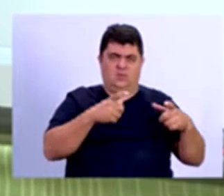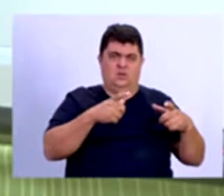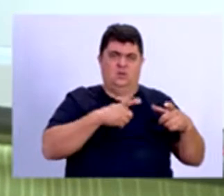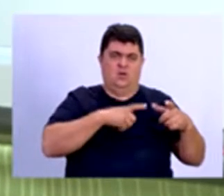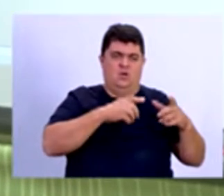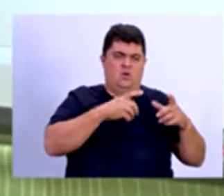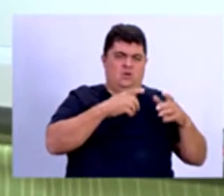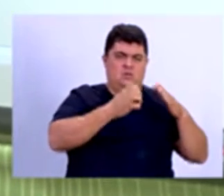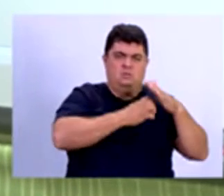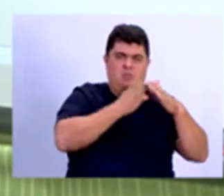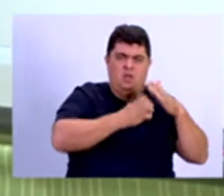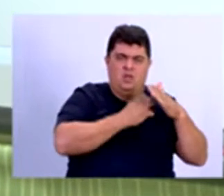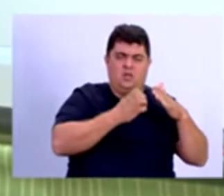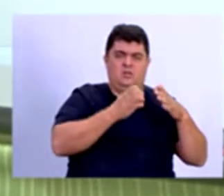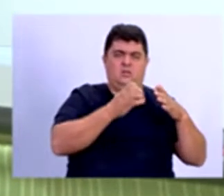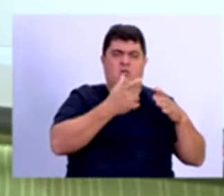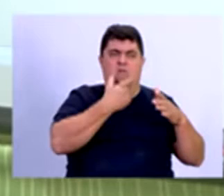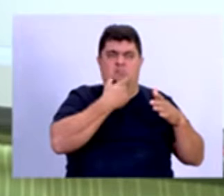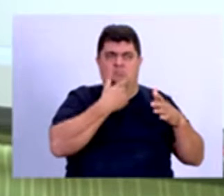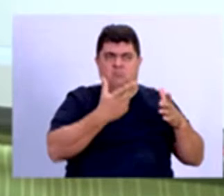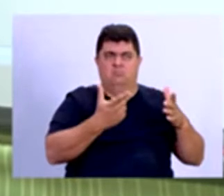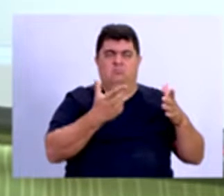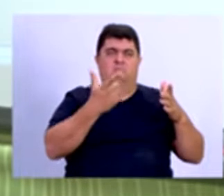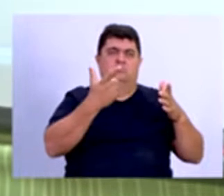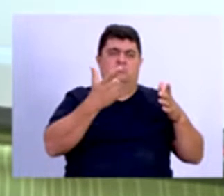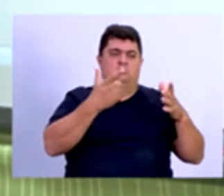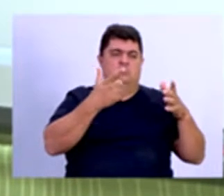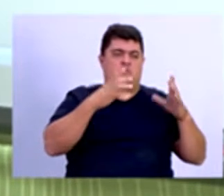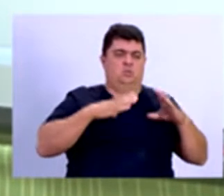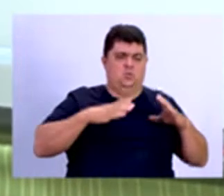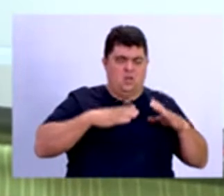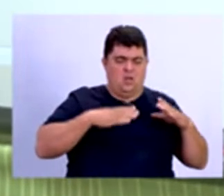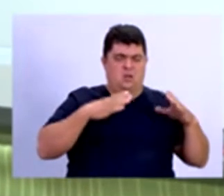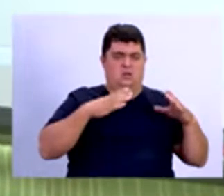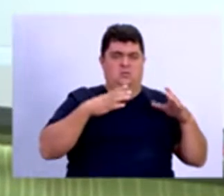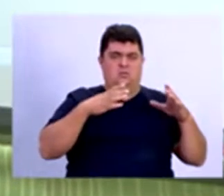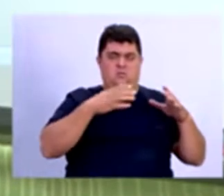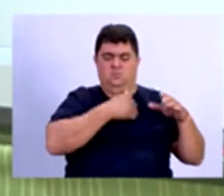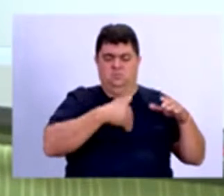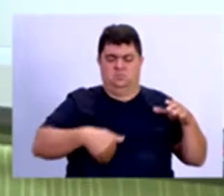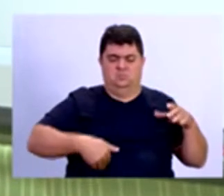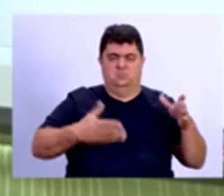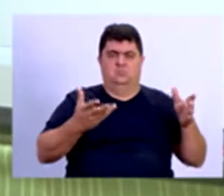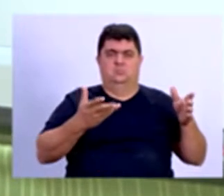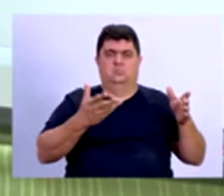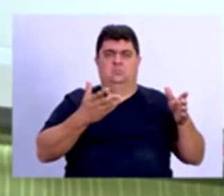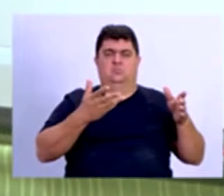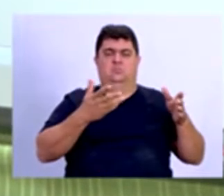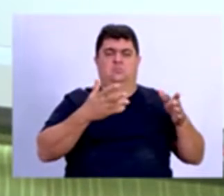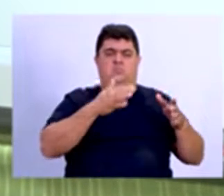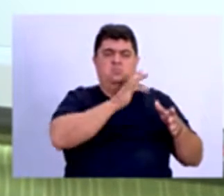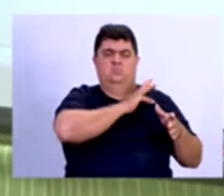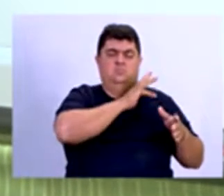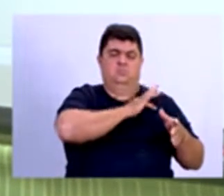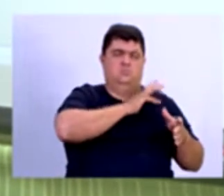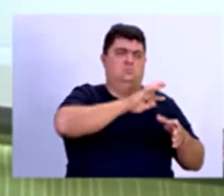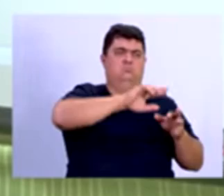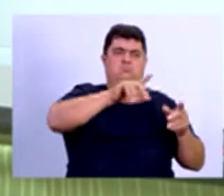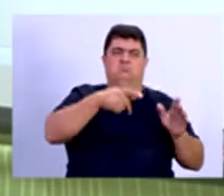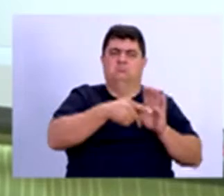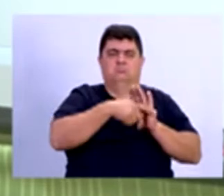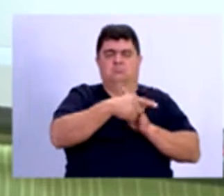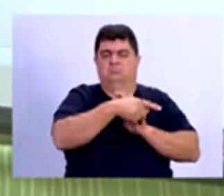somente instituições americanas entre ou instituições públicas dodô faculdades instituições públicas do